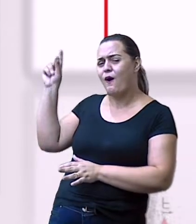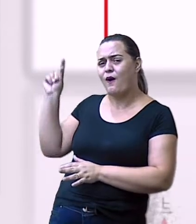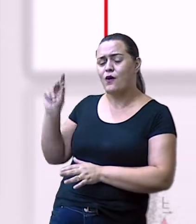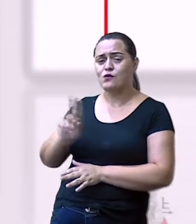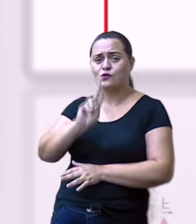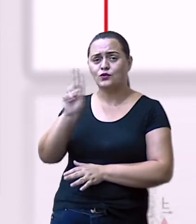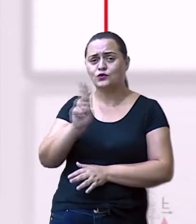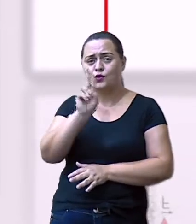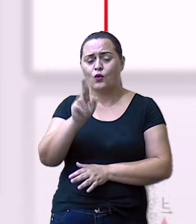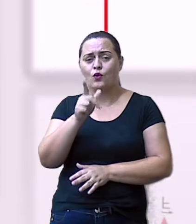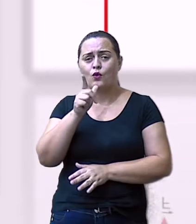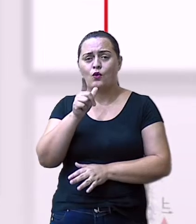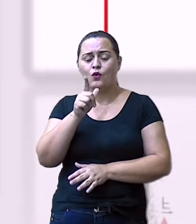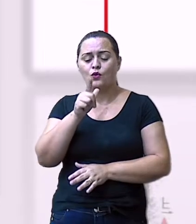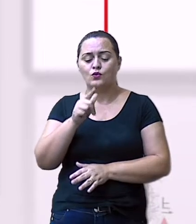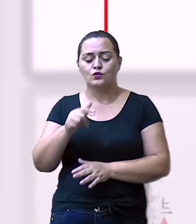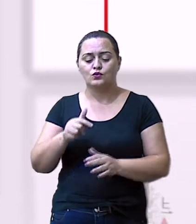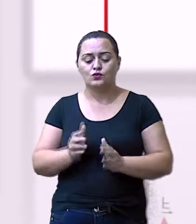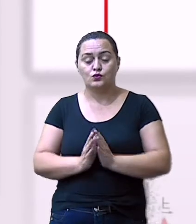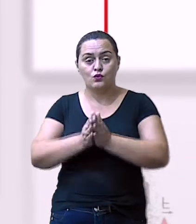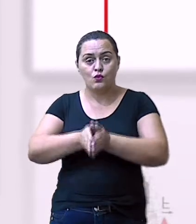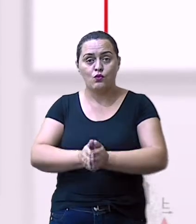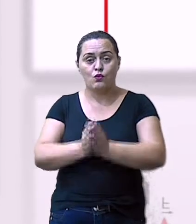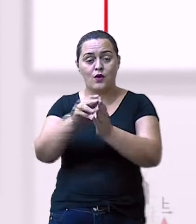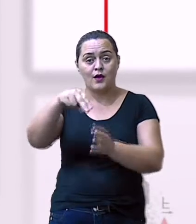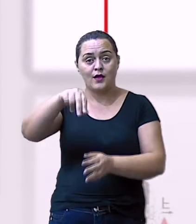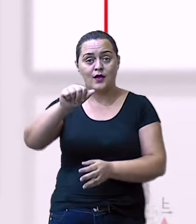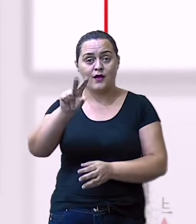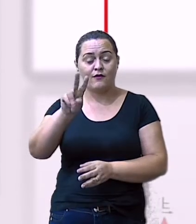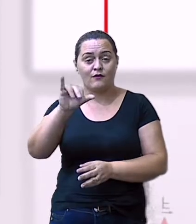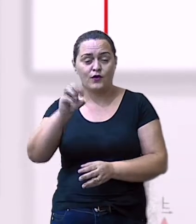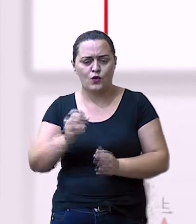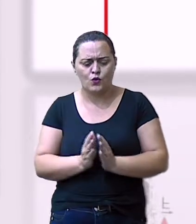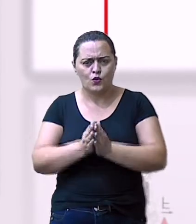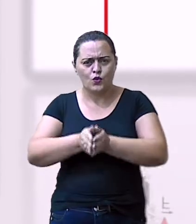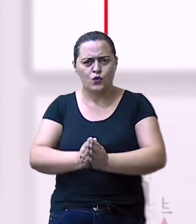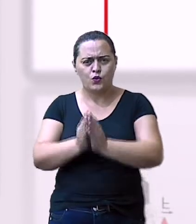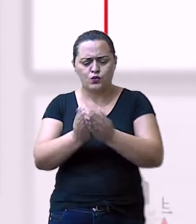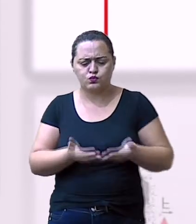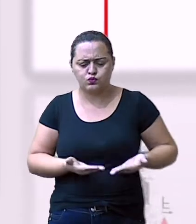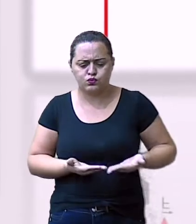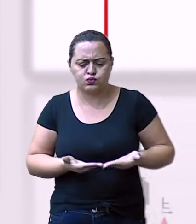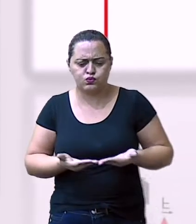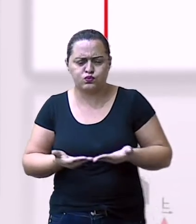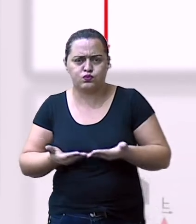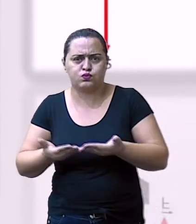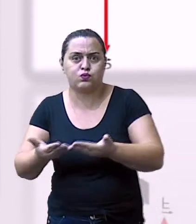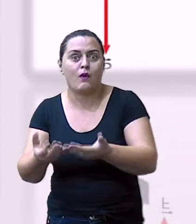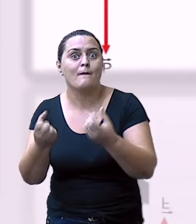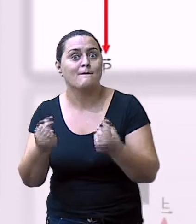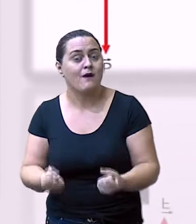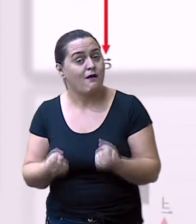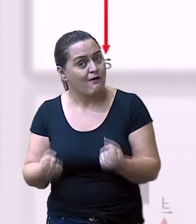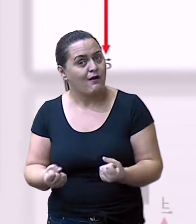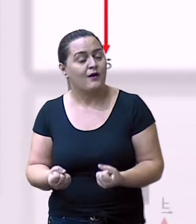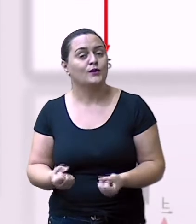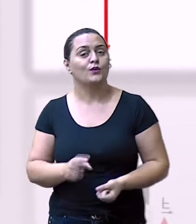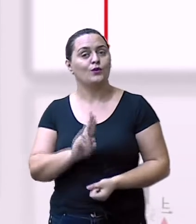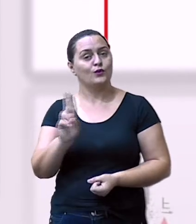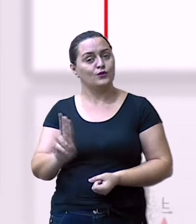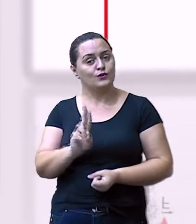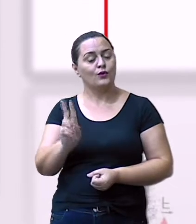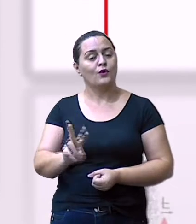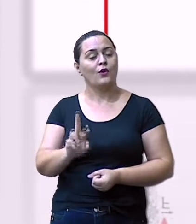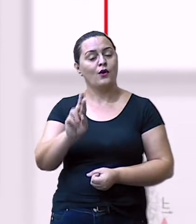navio. As polias podem ser móveis quando apresentam movimentos de translação